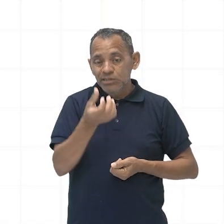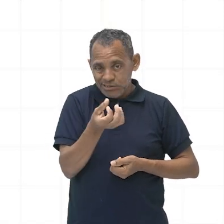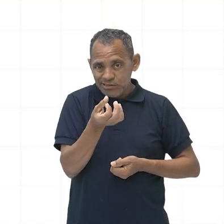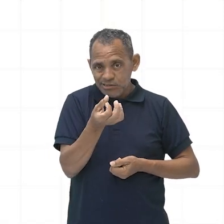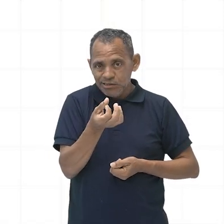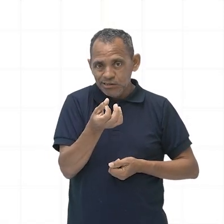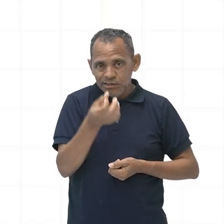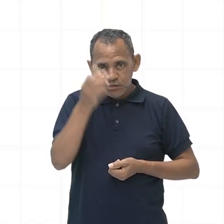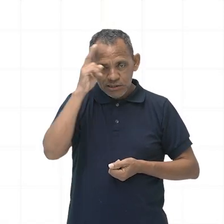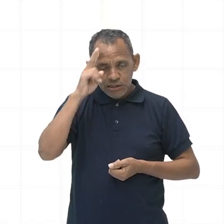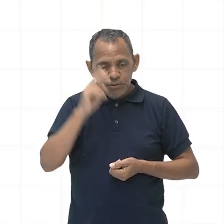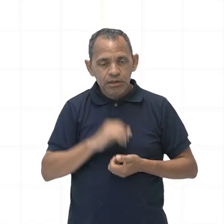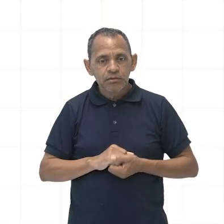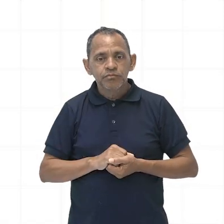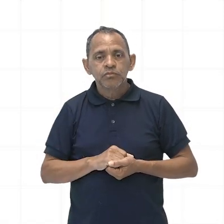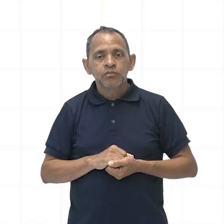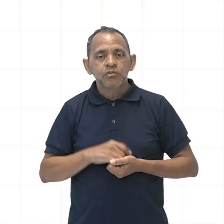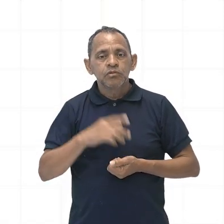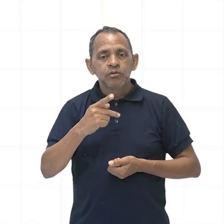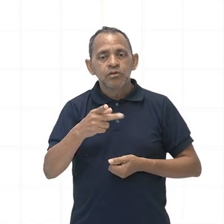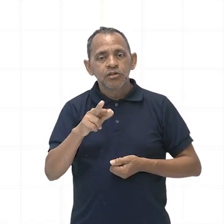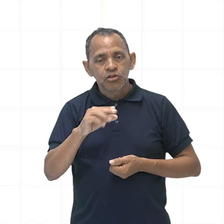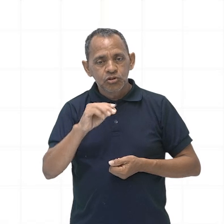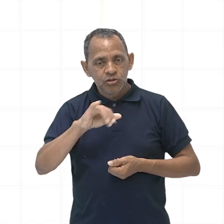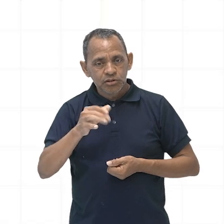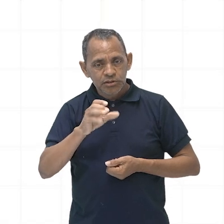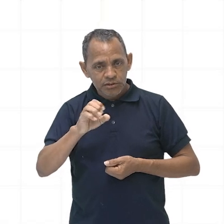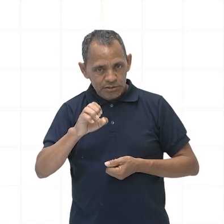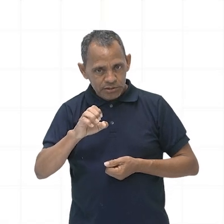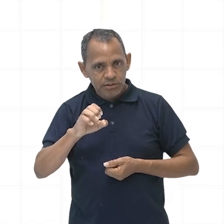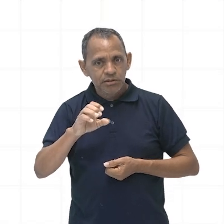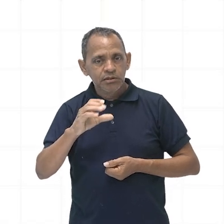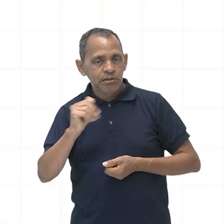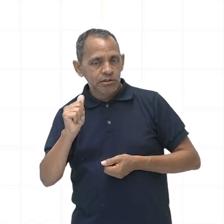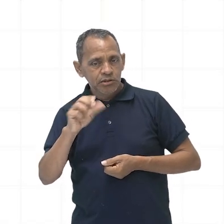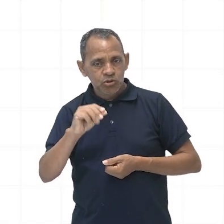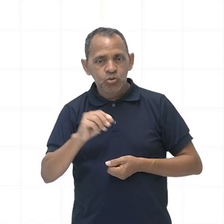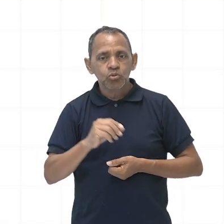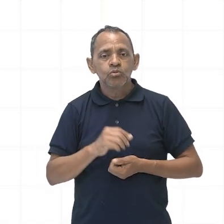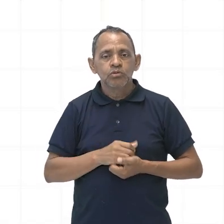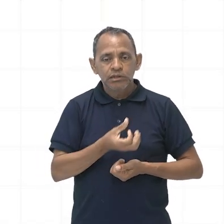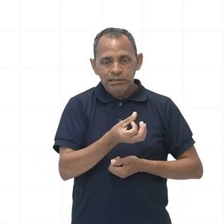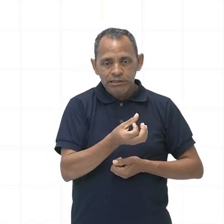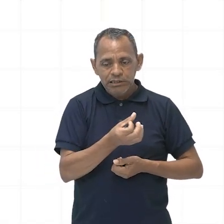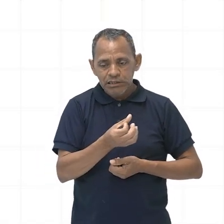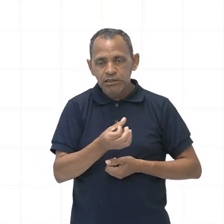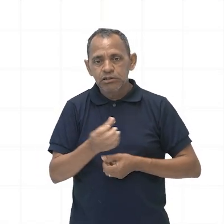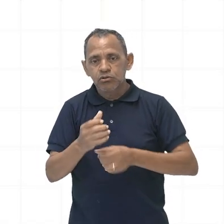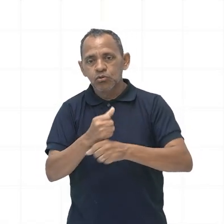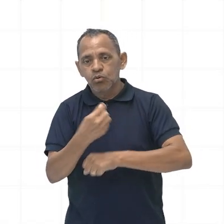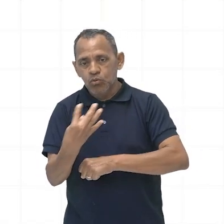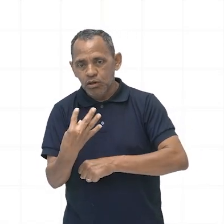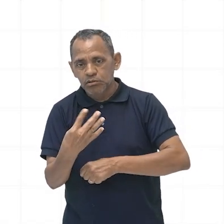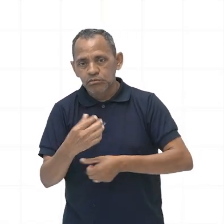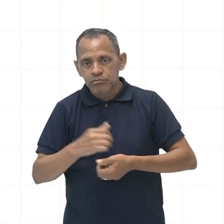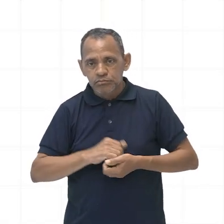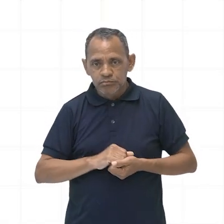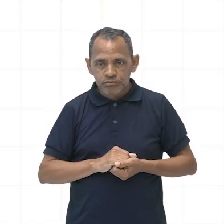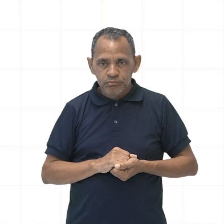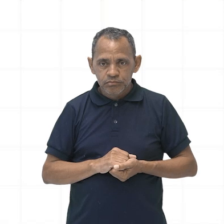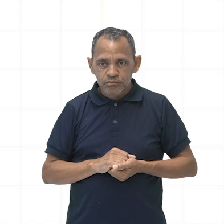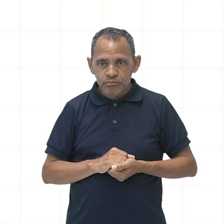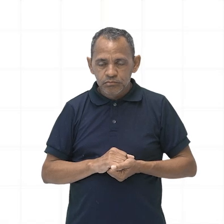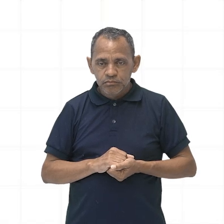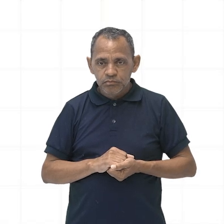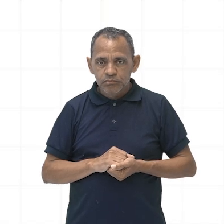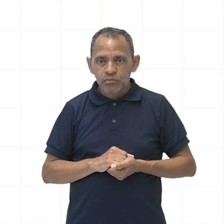ser N, vai ser 4. O que mais que nós sabemos? Só isso, professor. Dá